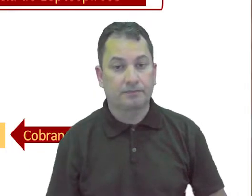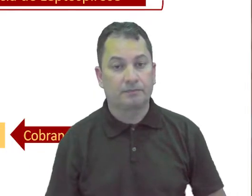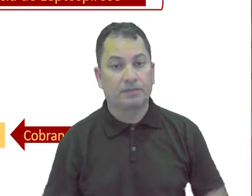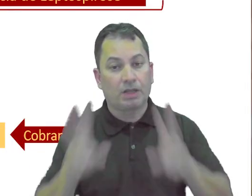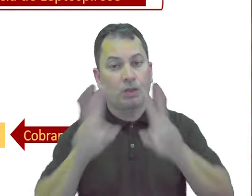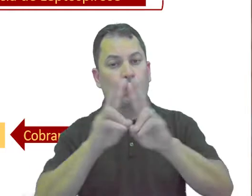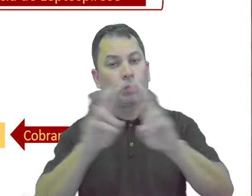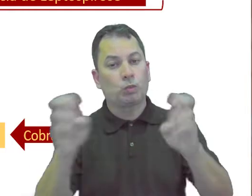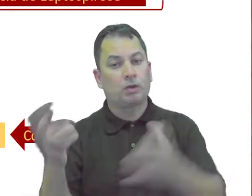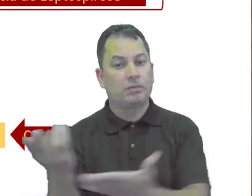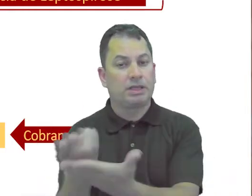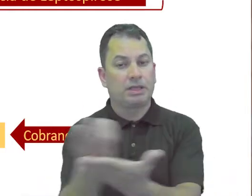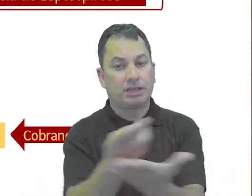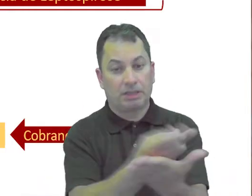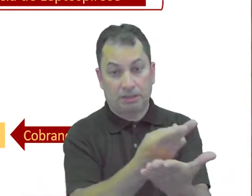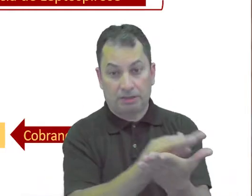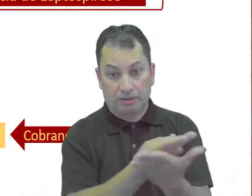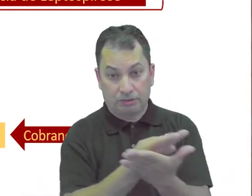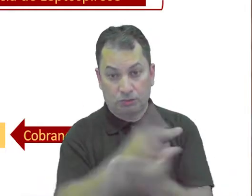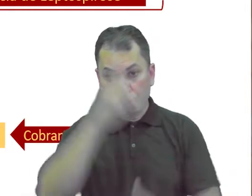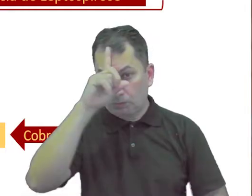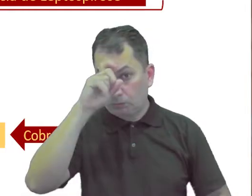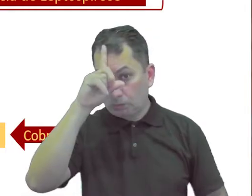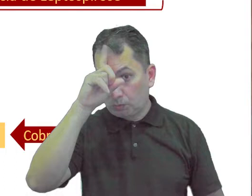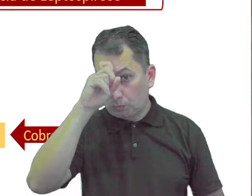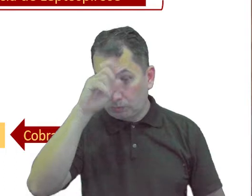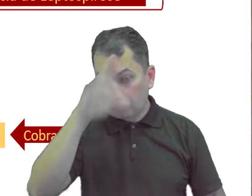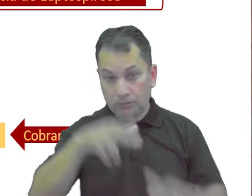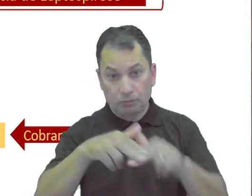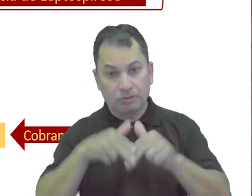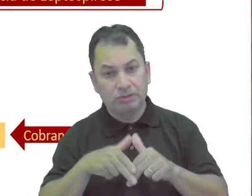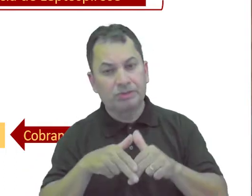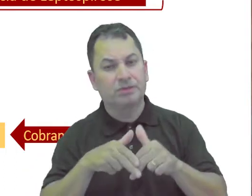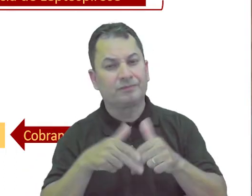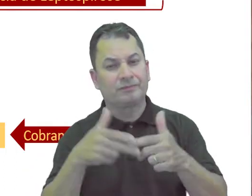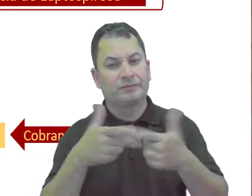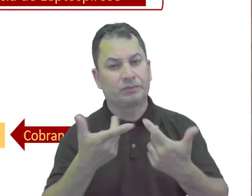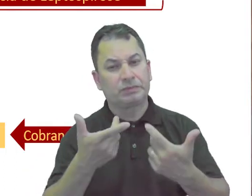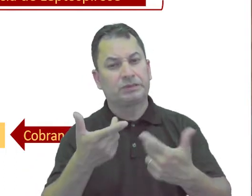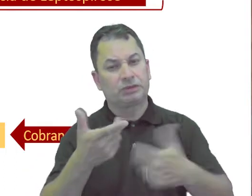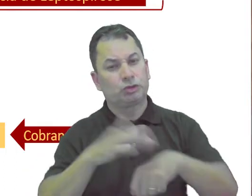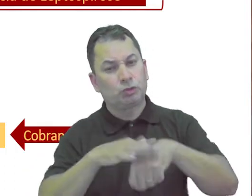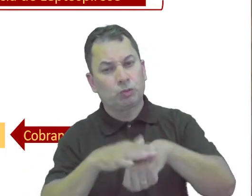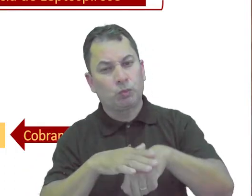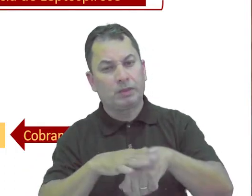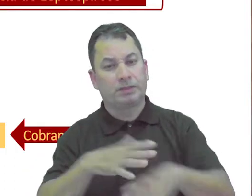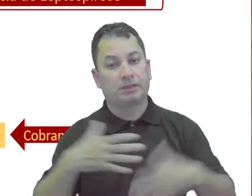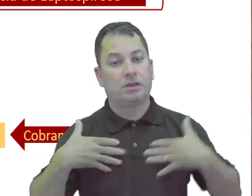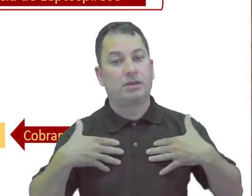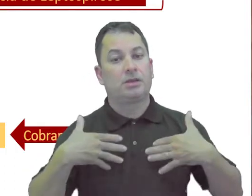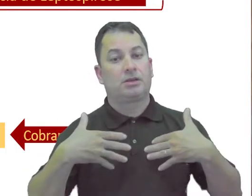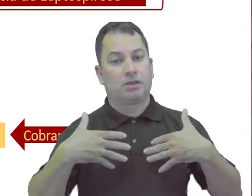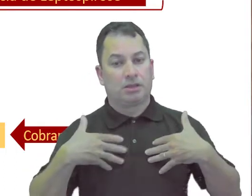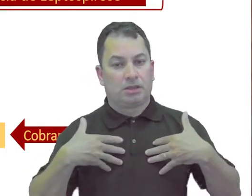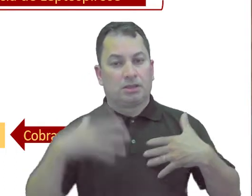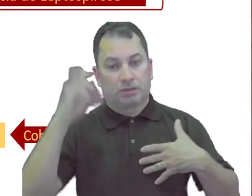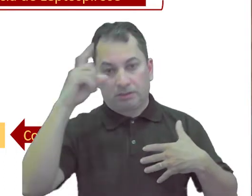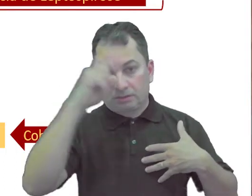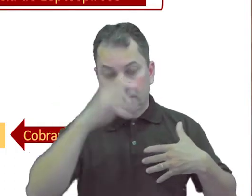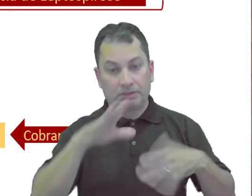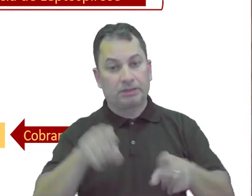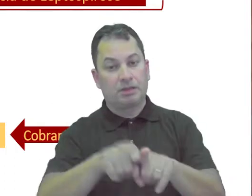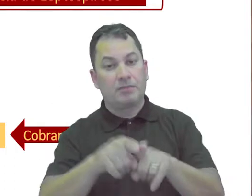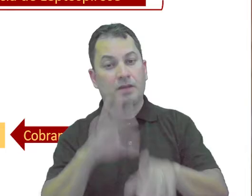as internações por doenças respiratórias, sobre óbitos por pneumonia, óbitos em